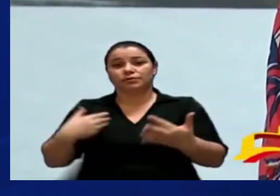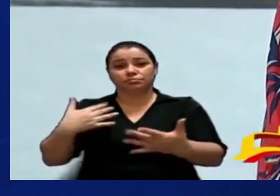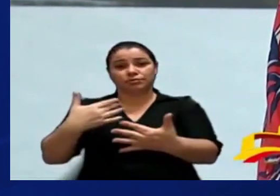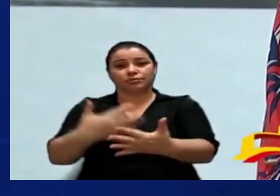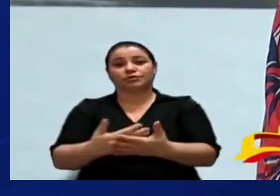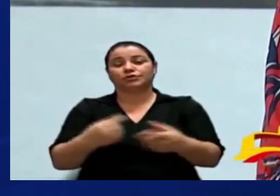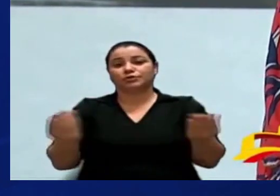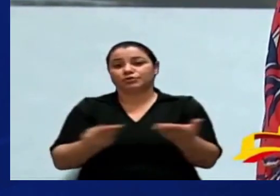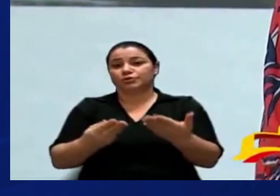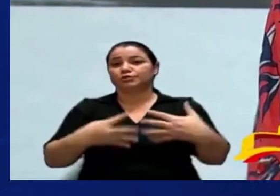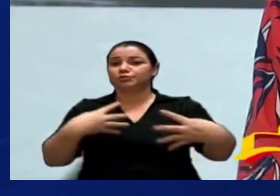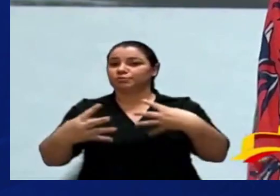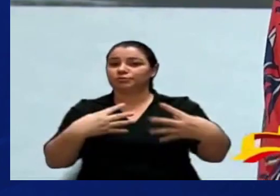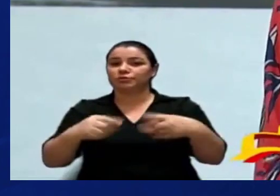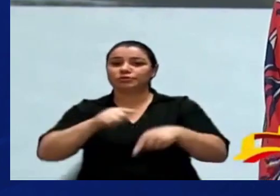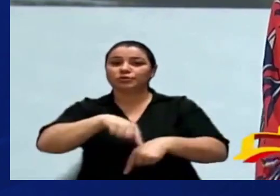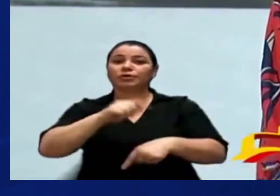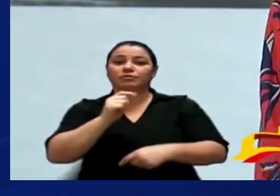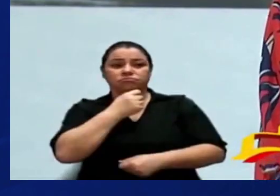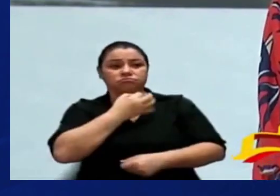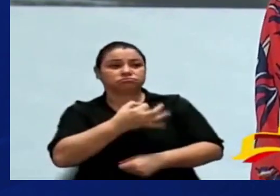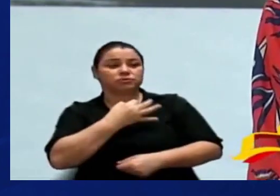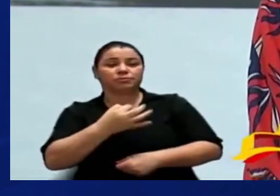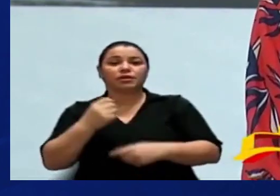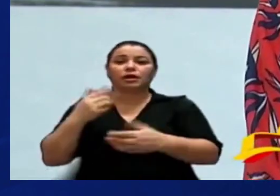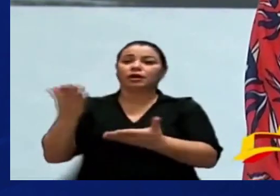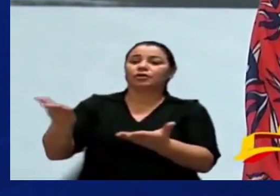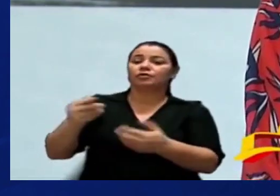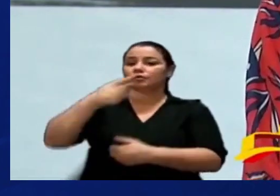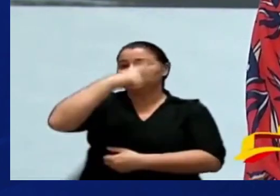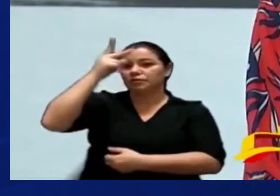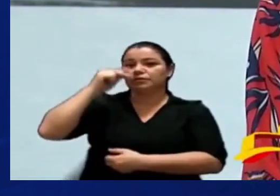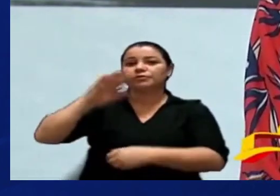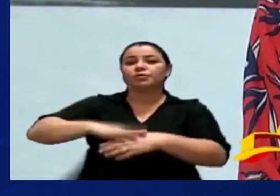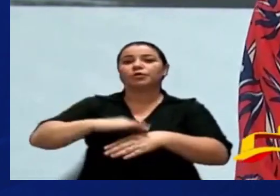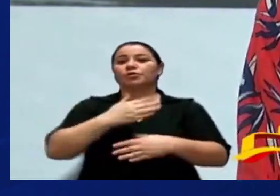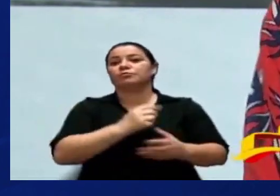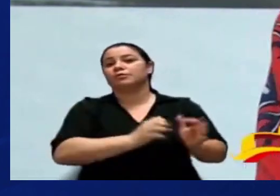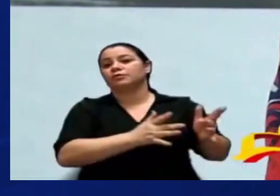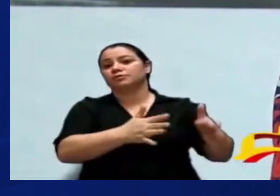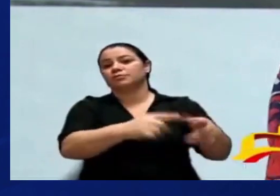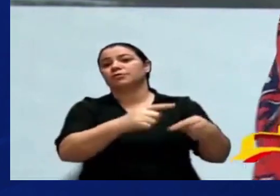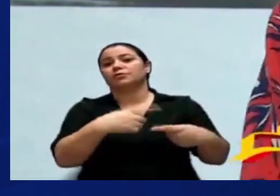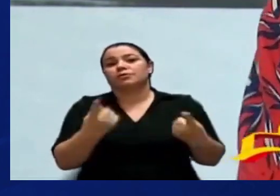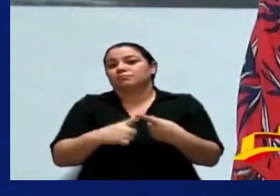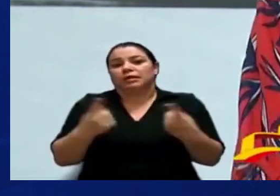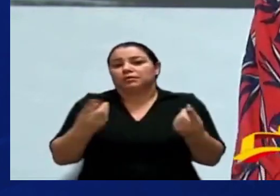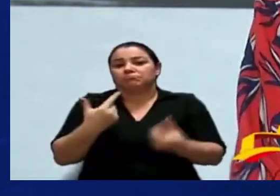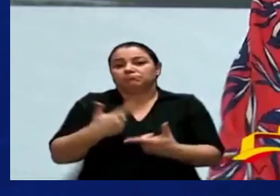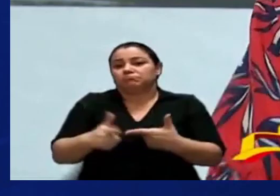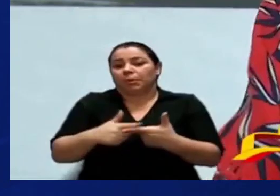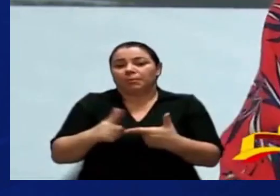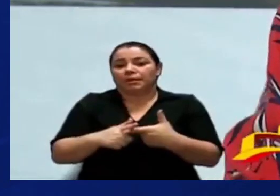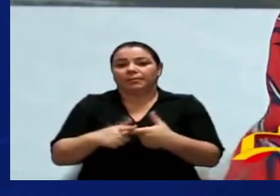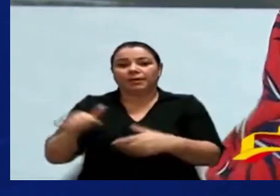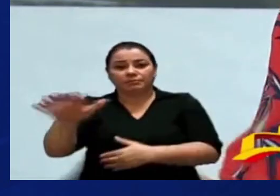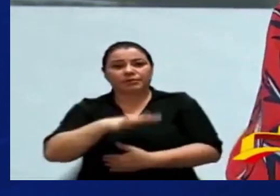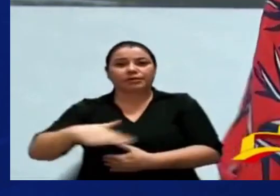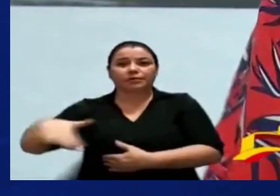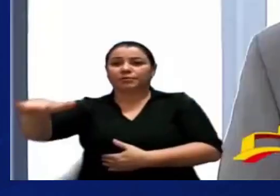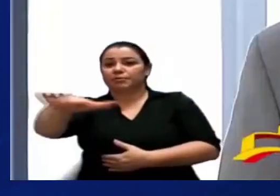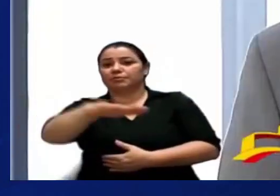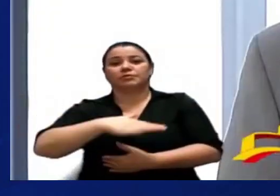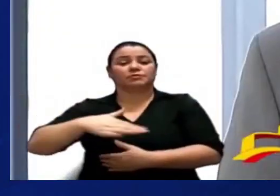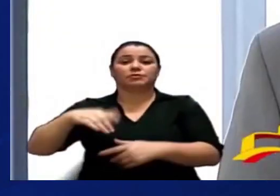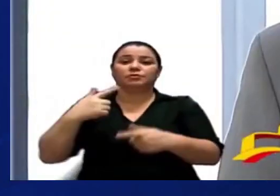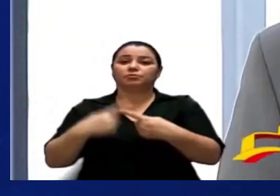hoje, o promotor do meio ambiente questiona a prefeitura municipal sobre a marginal direita, mas não questionou aquela região